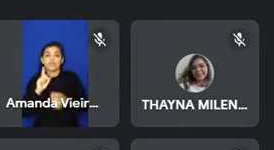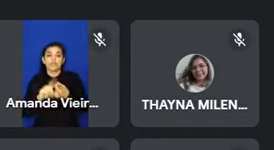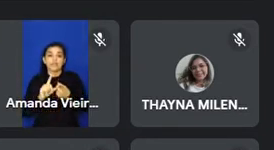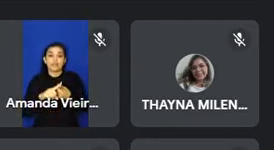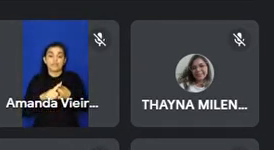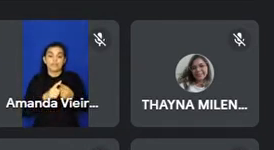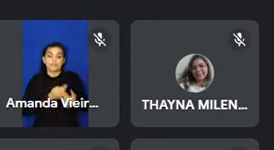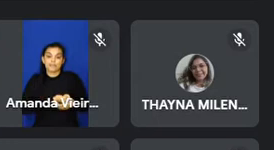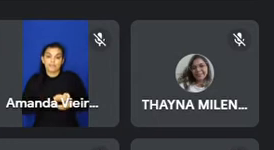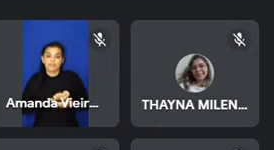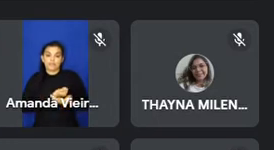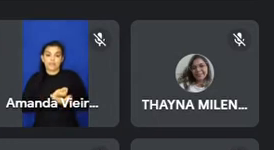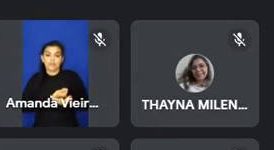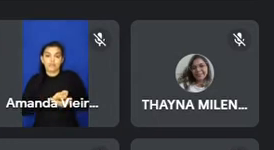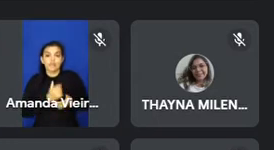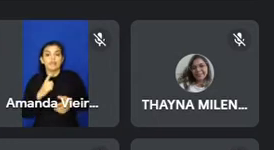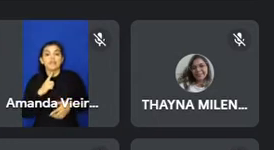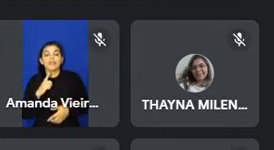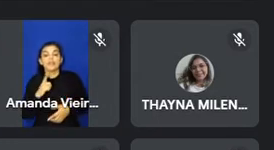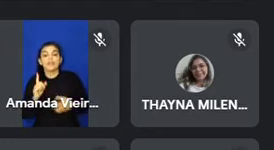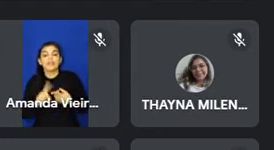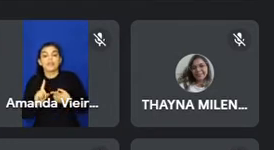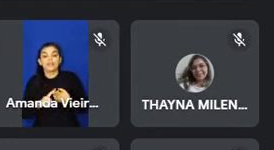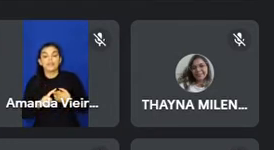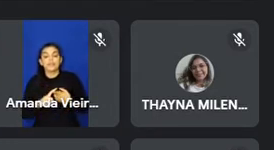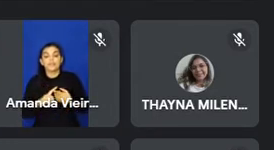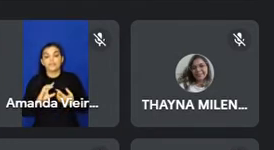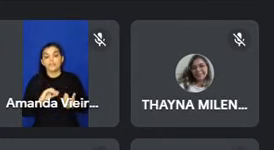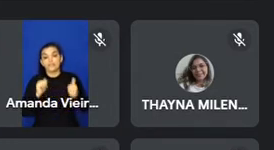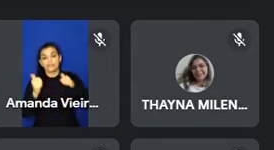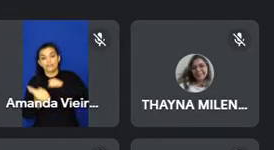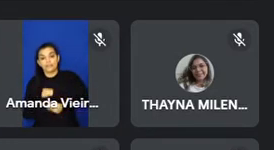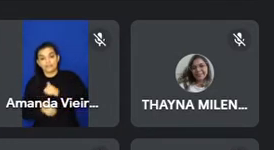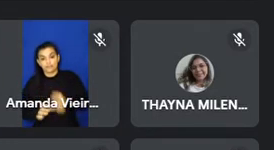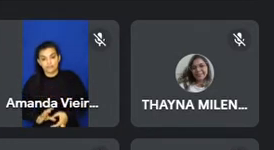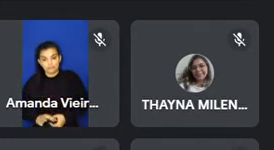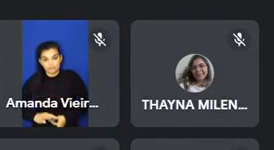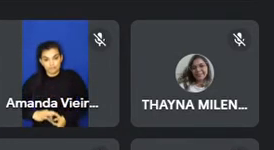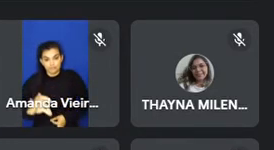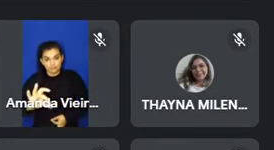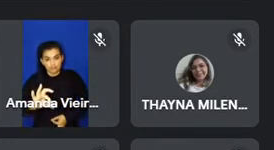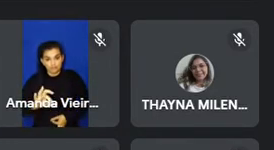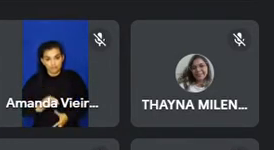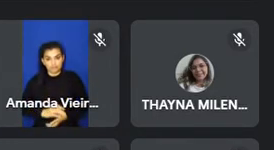da passagem de anticorpos da placenta para o feto.